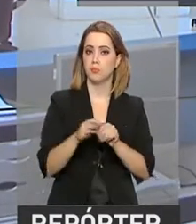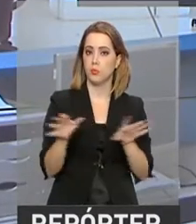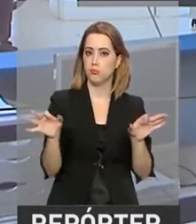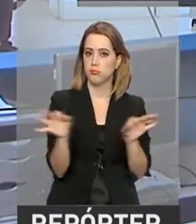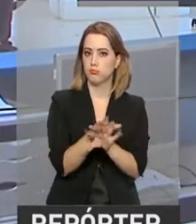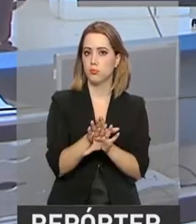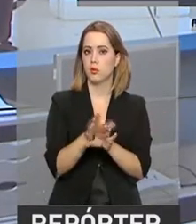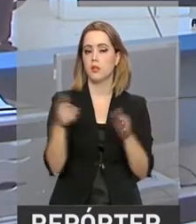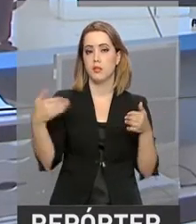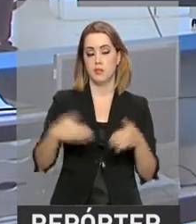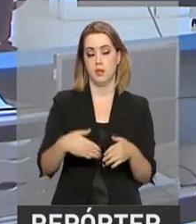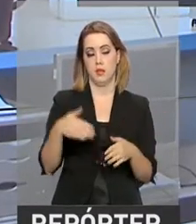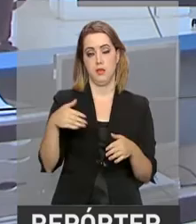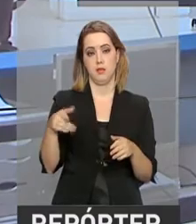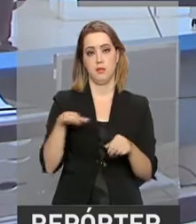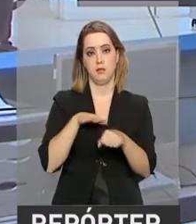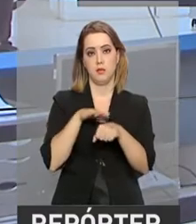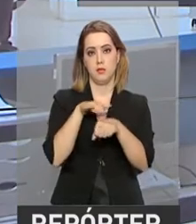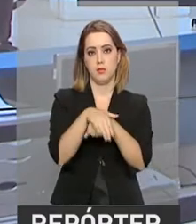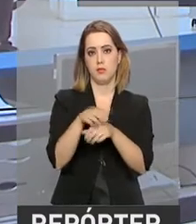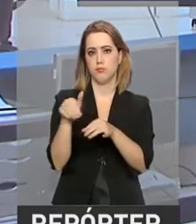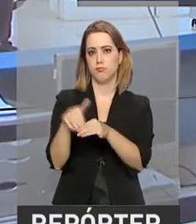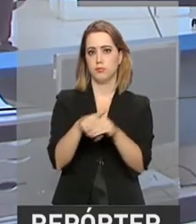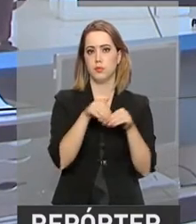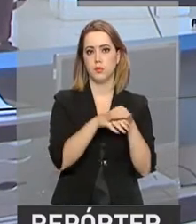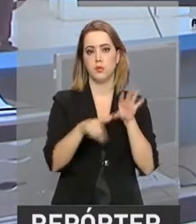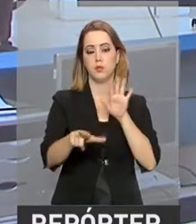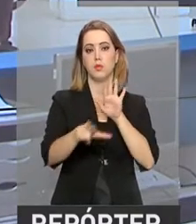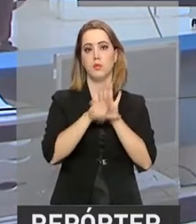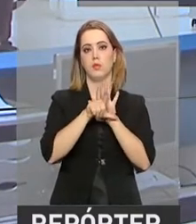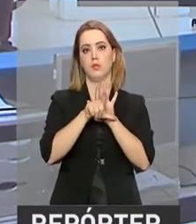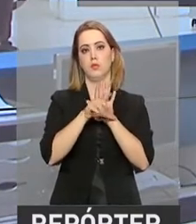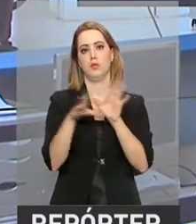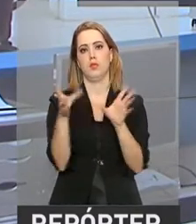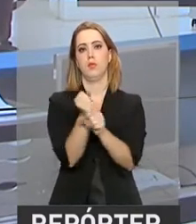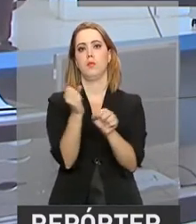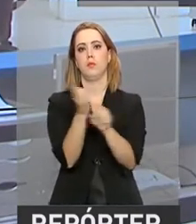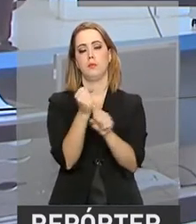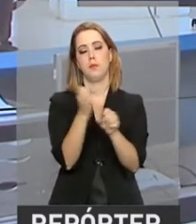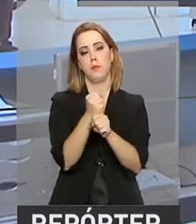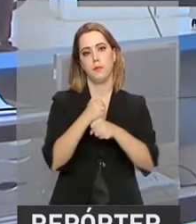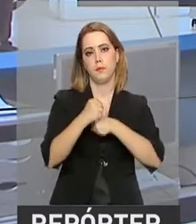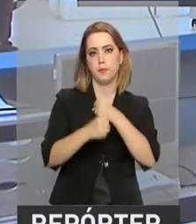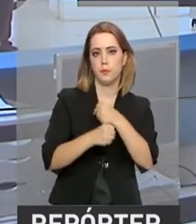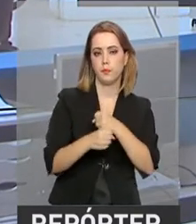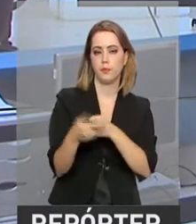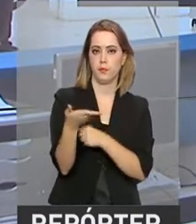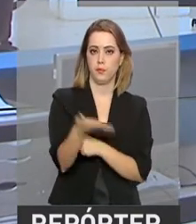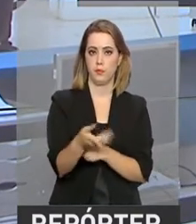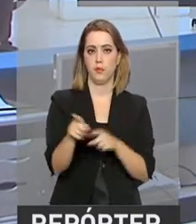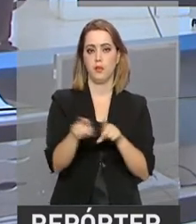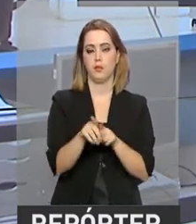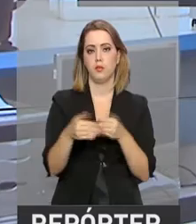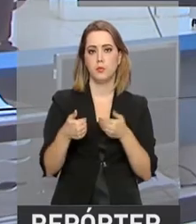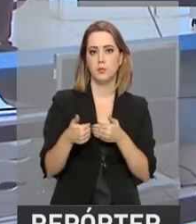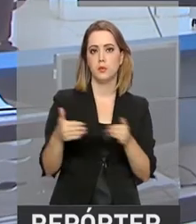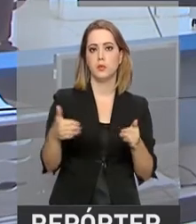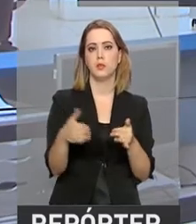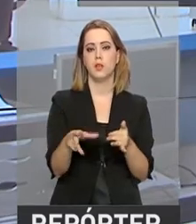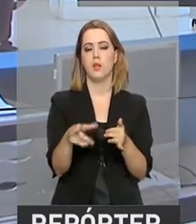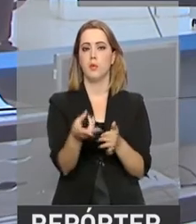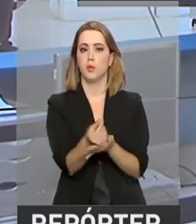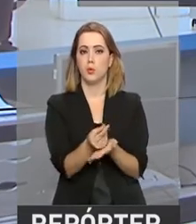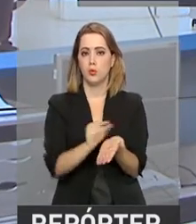da lei de diretrizes orçamentárias de 2017 também será analisada a abertura de crédito suplementar para ministérios